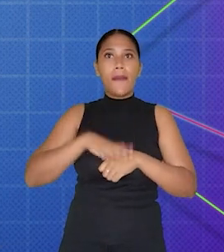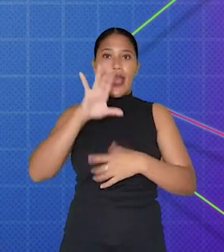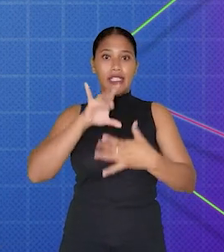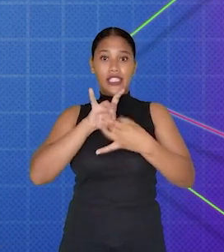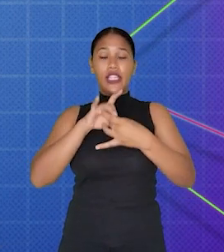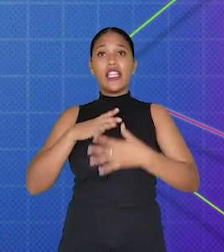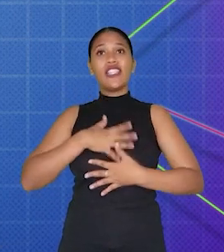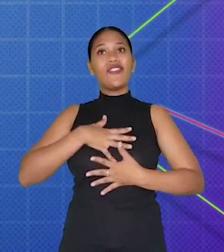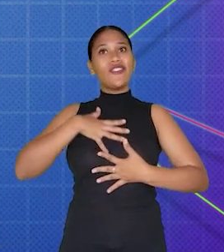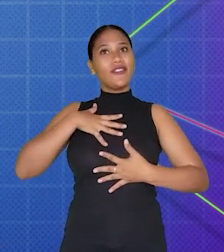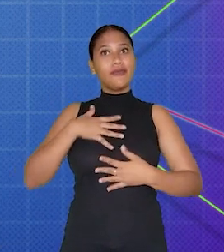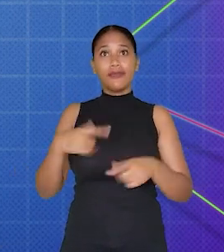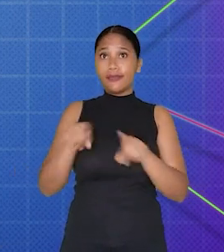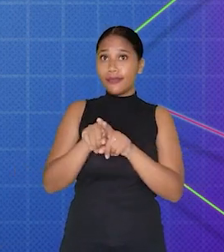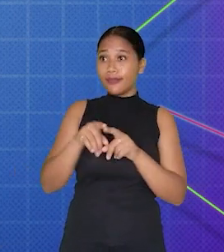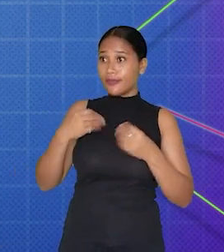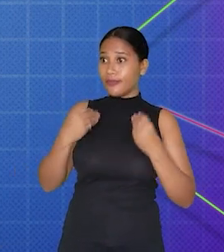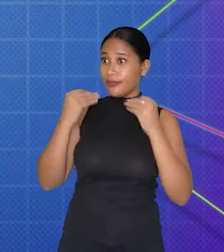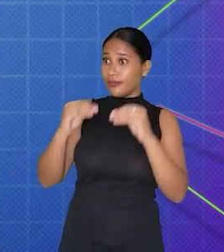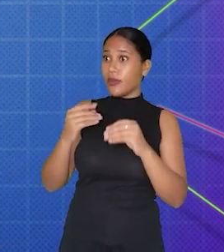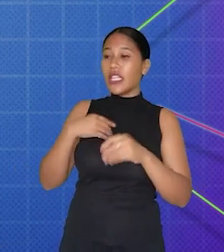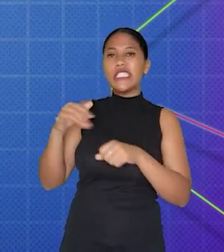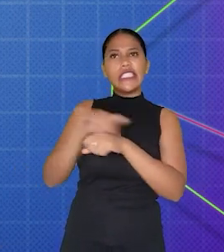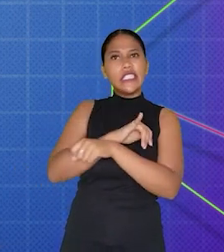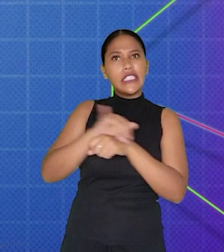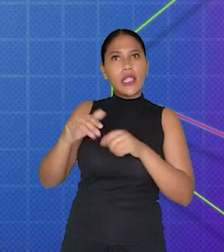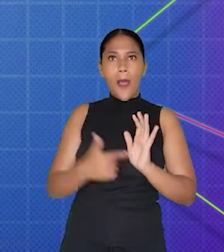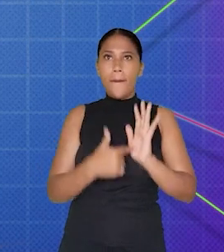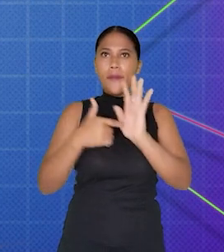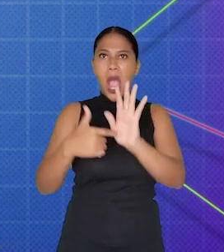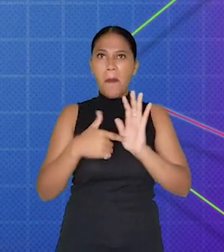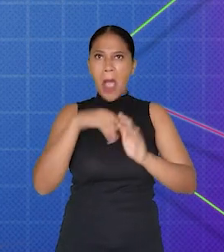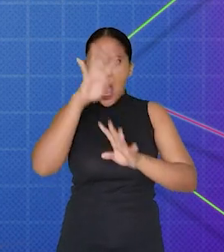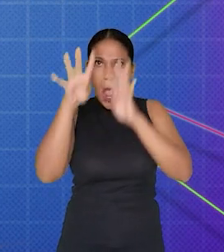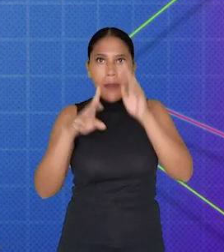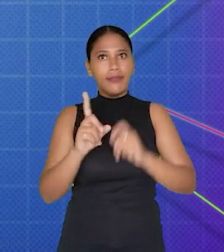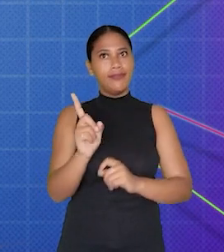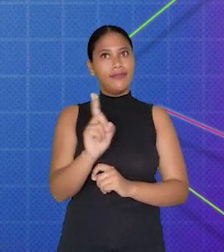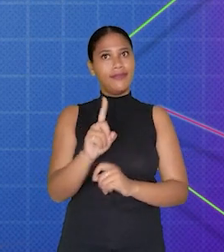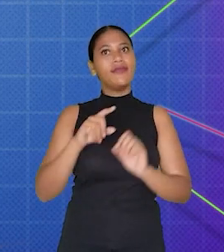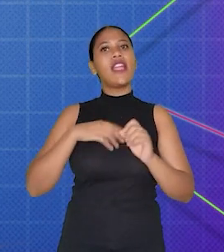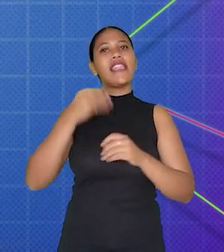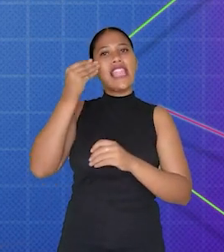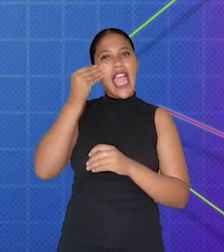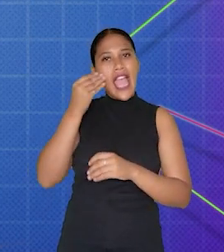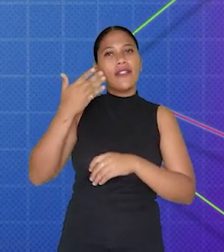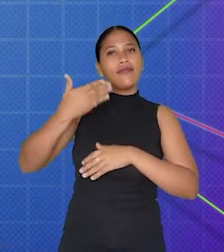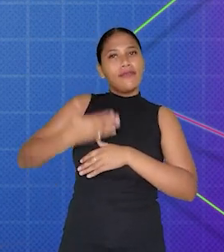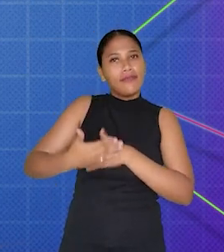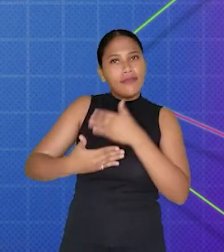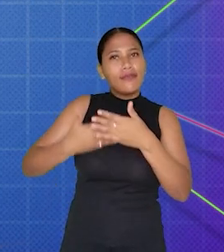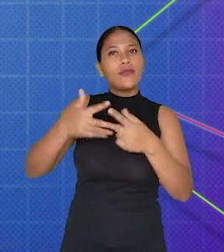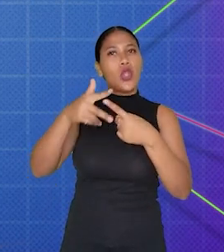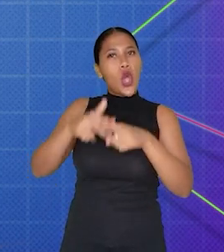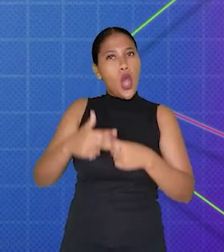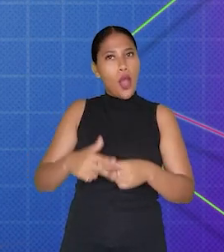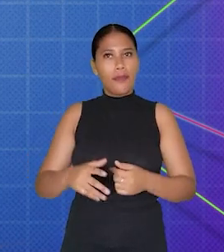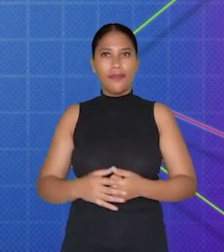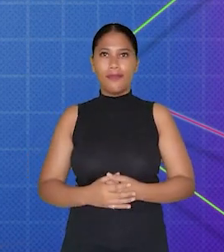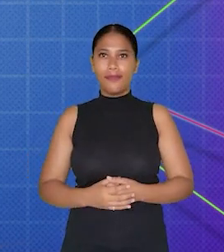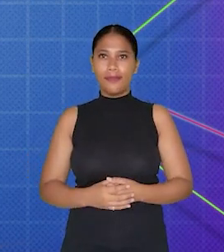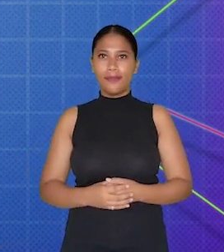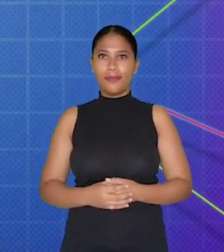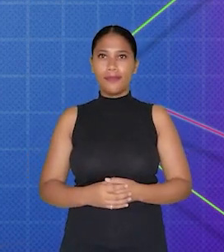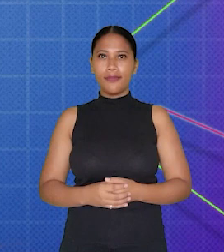uma experiência de jogo mais envolvente e satisfatória. Ele deve ser envolvido de forma estratégica e adaptativa, com os testes frequentes e ajustes